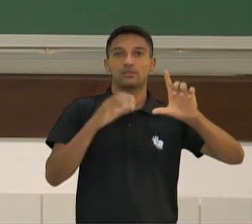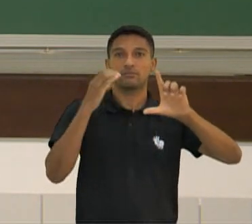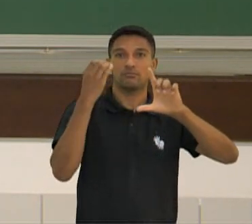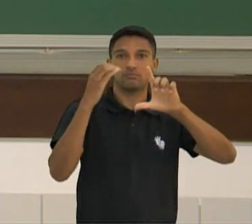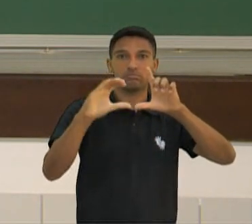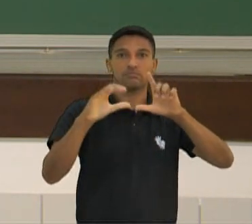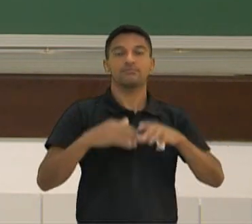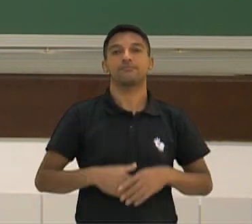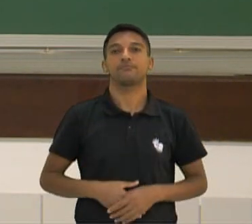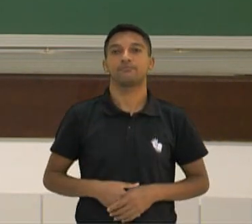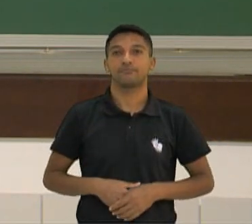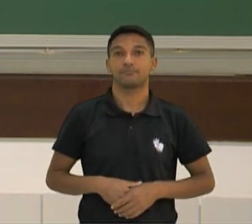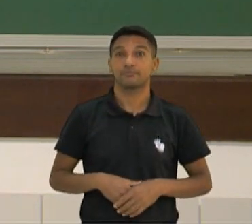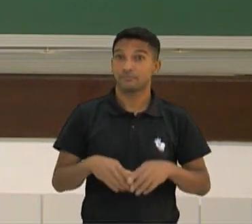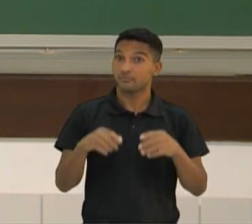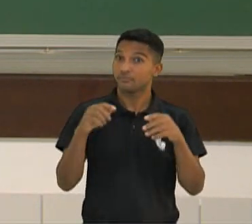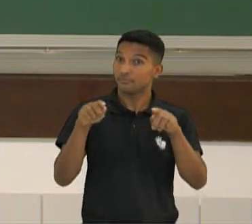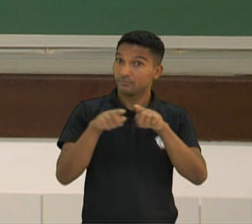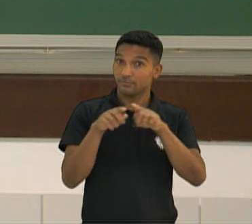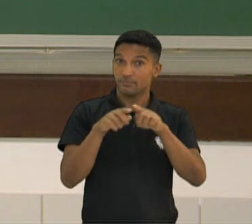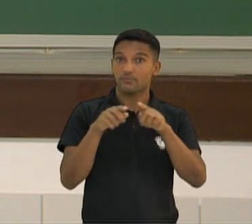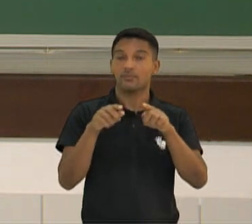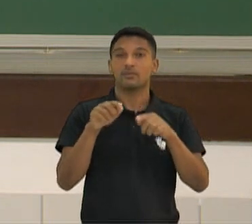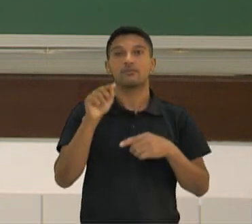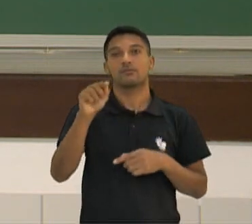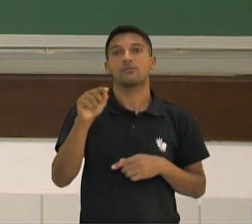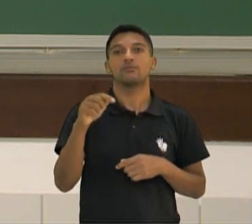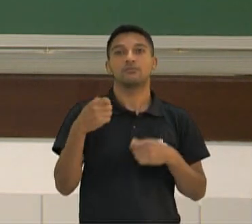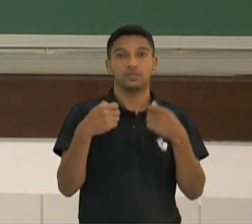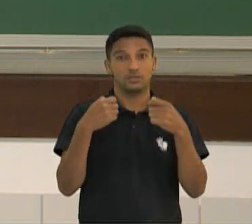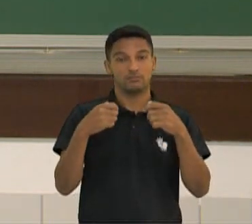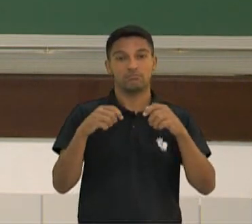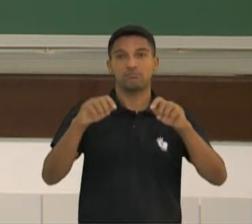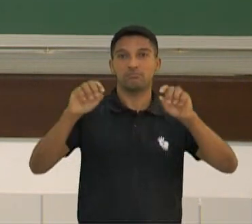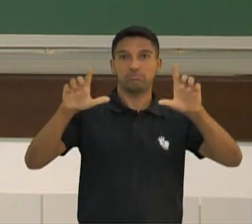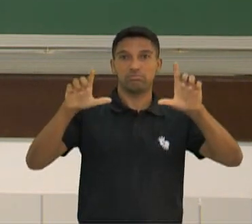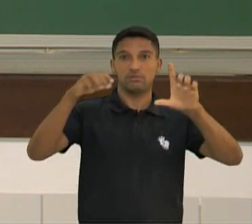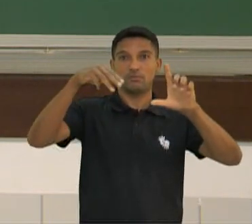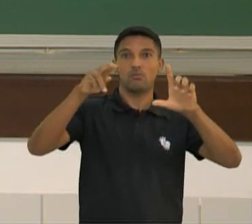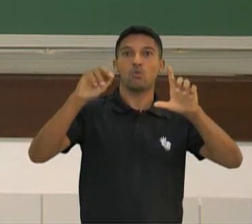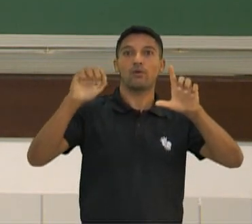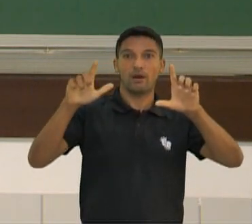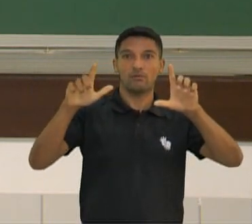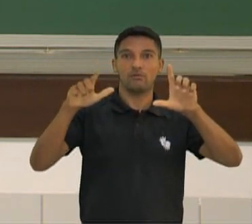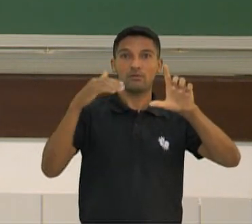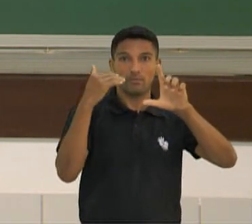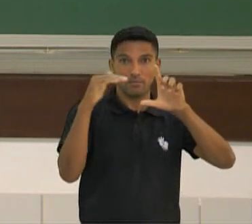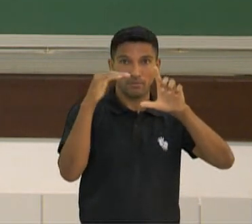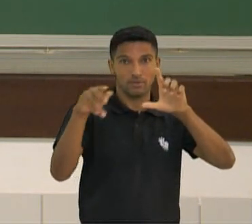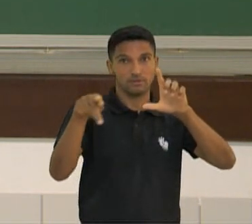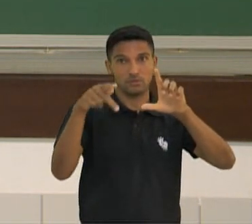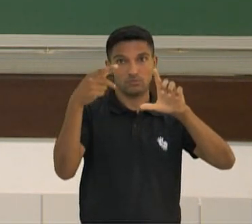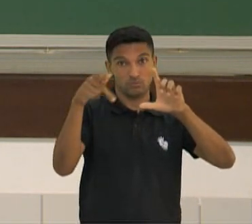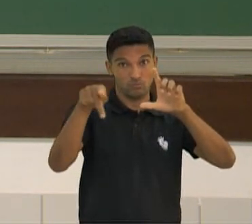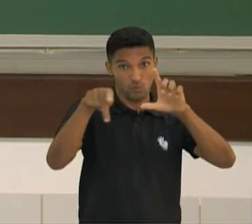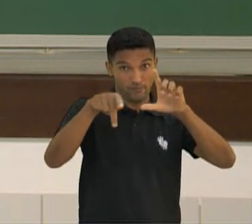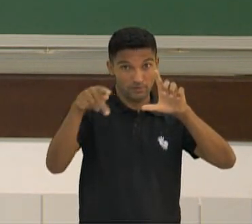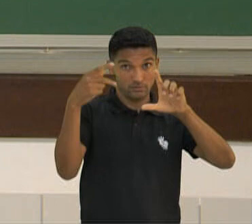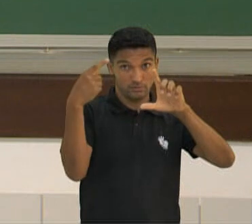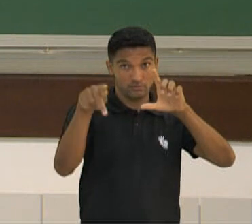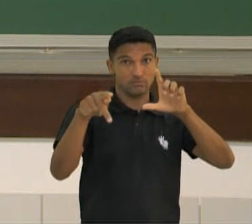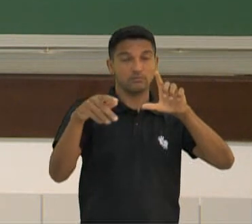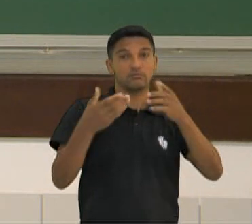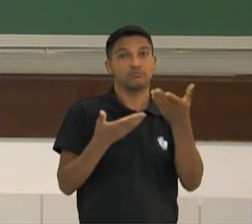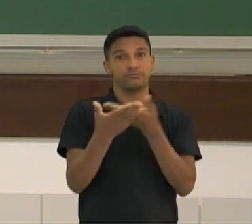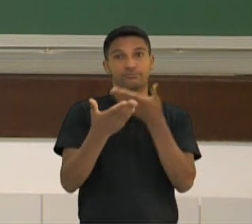professores, tirem dúvidas. E se você ainda não tem acesso às salas virtuais, continue retirando o material impresso na sua escola e vai estudando